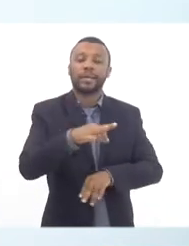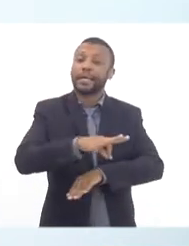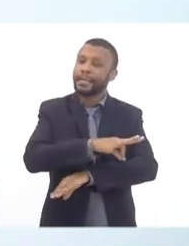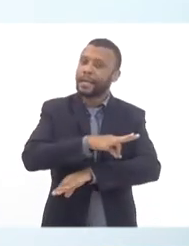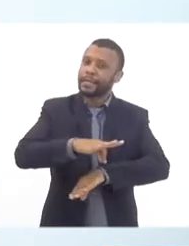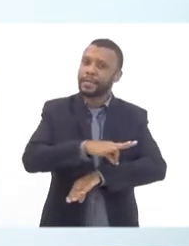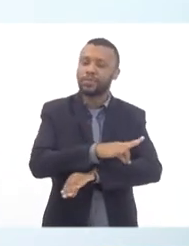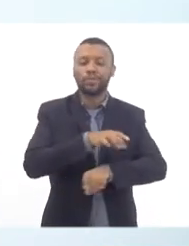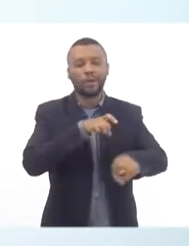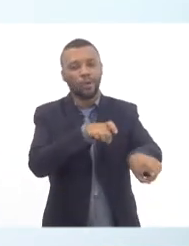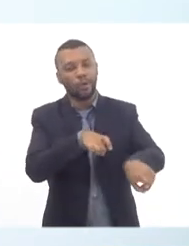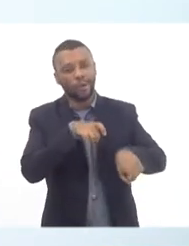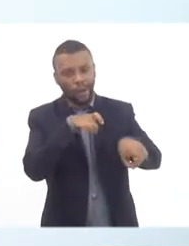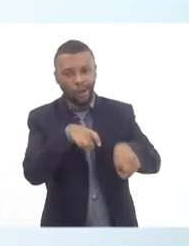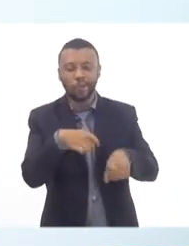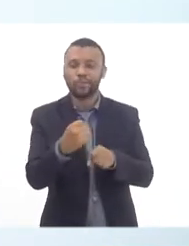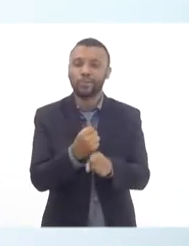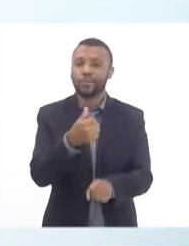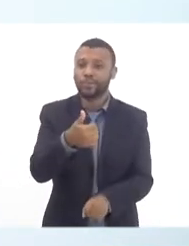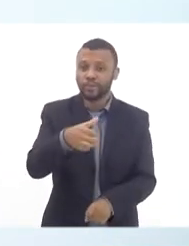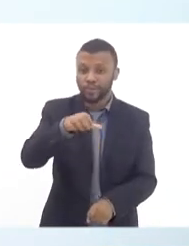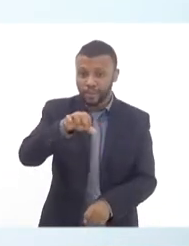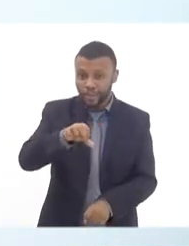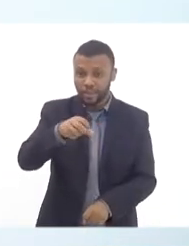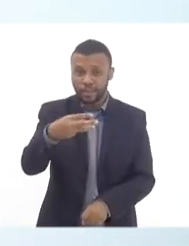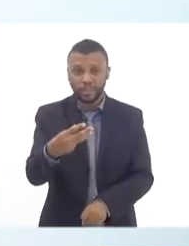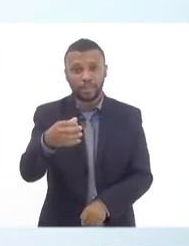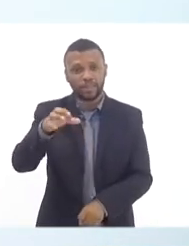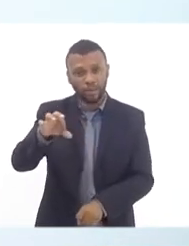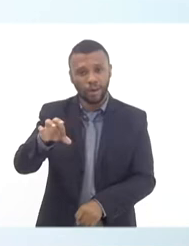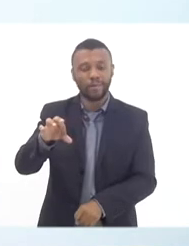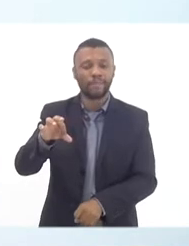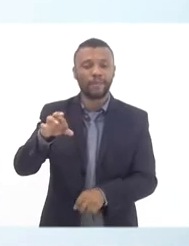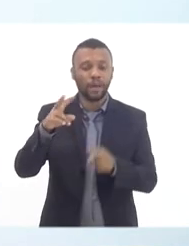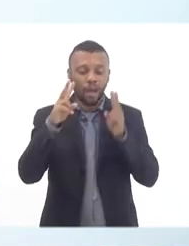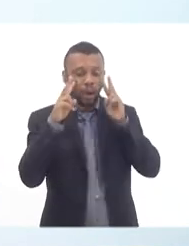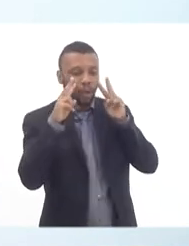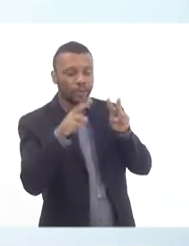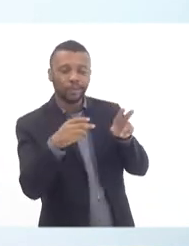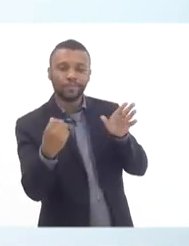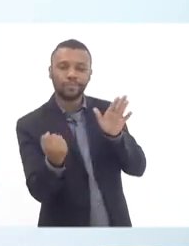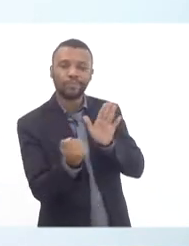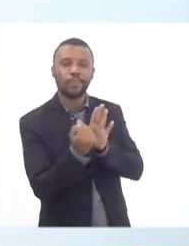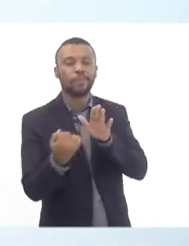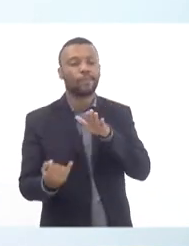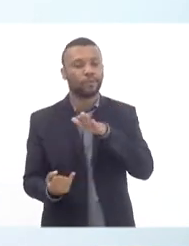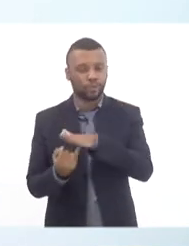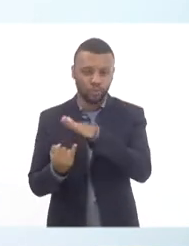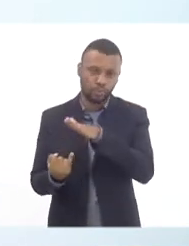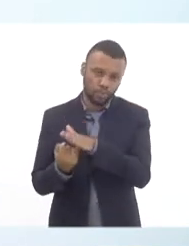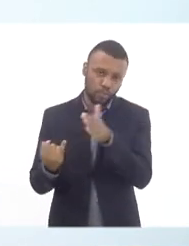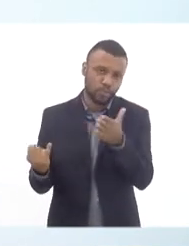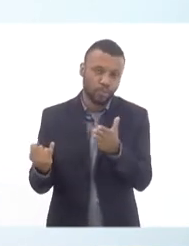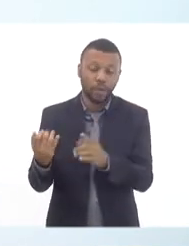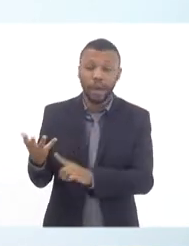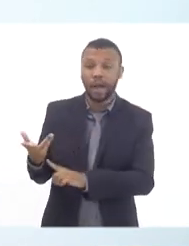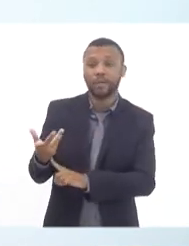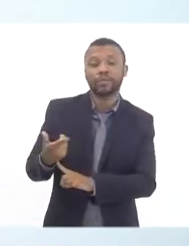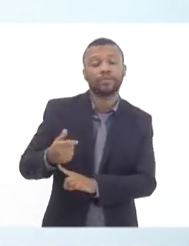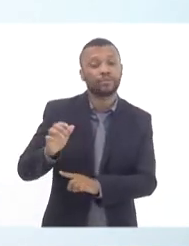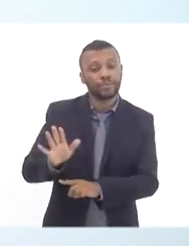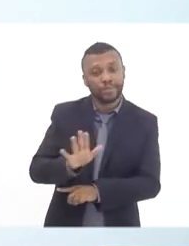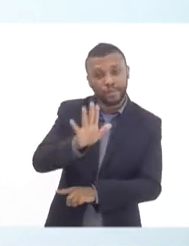em 1939 pelo IPHAN e Artístico Nacional. Sua construção se deu por volta